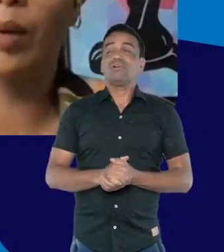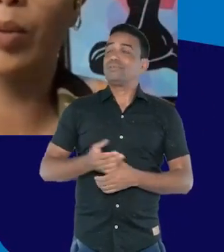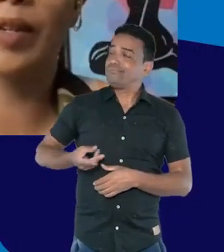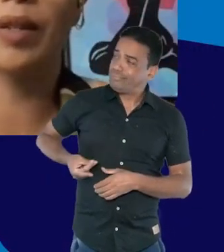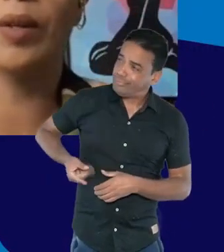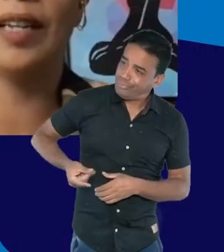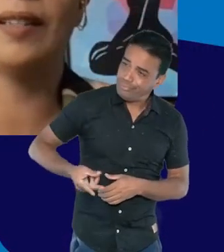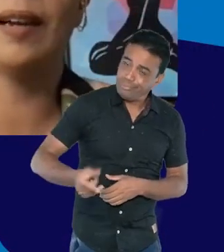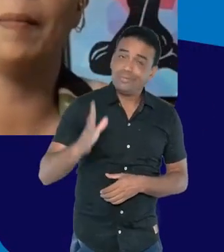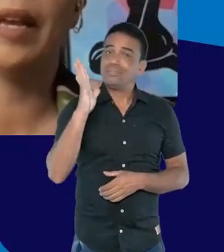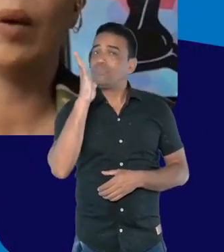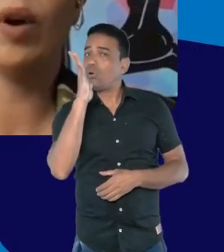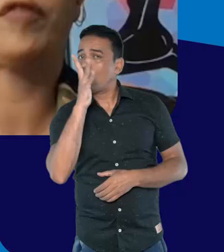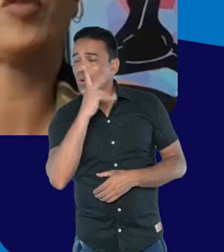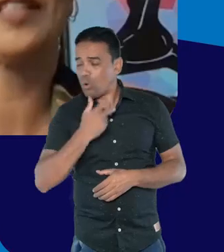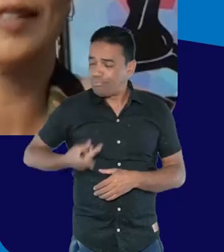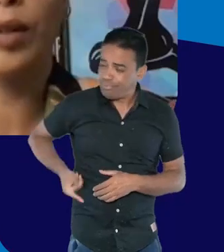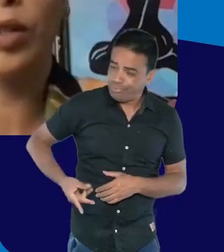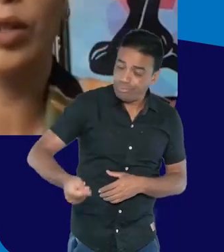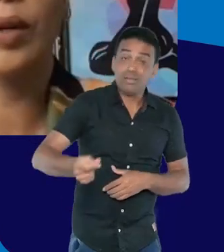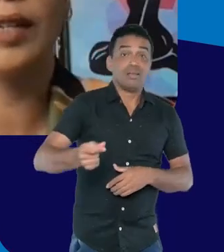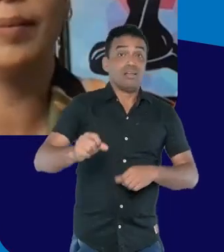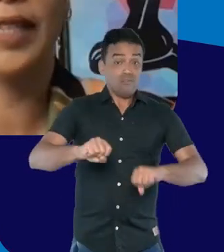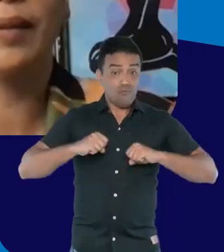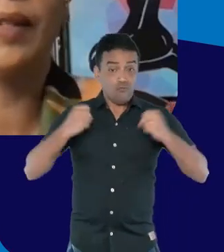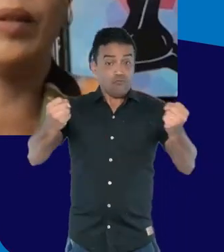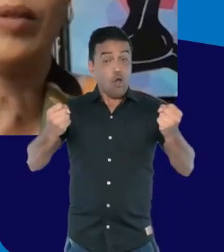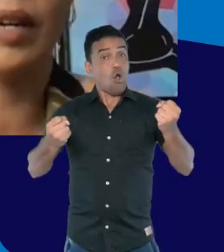muito tempo para se conectar com a força da sua